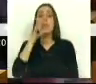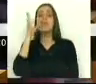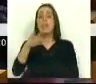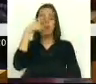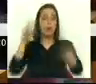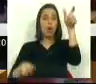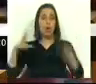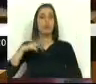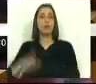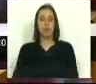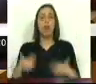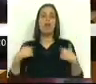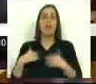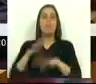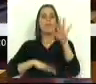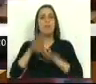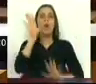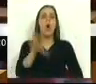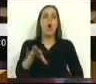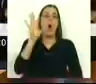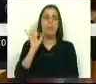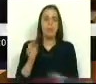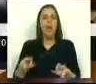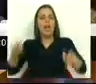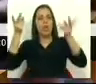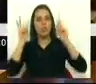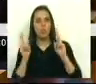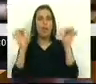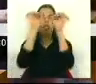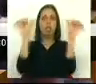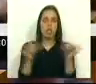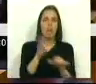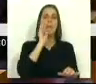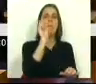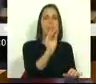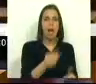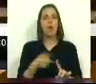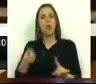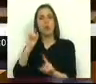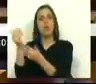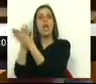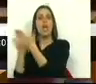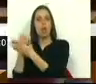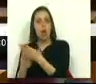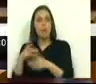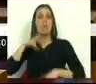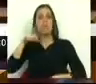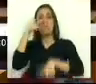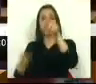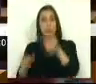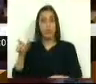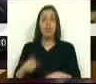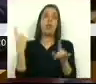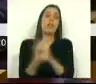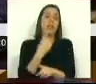dito aos portugueses, nós estamos a fazer uma opção de disponibilizar ao sistema financeiro e não para a economia e para os portugueses.